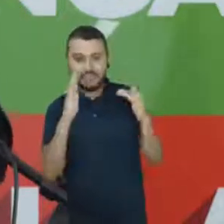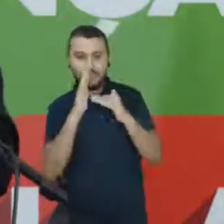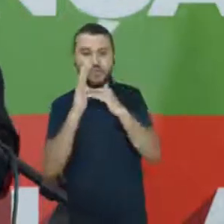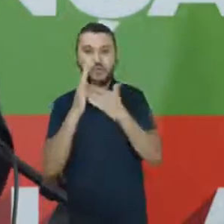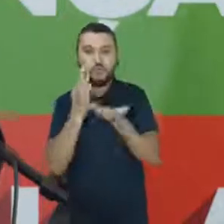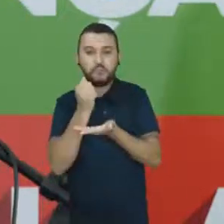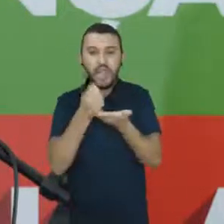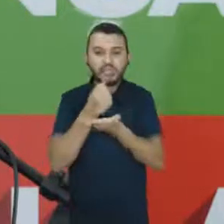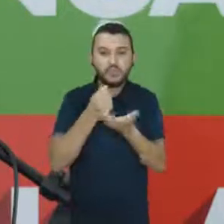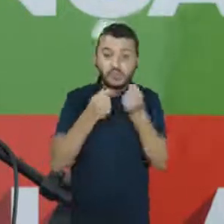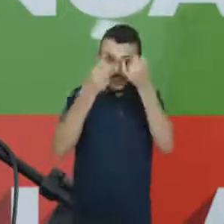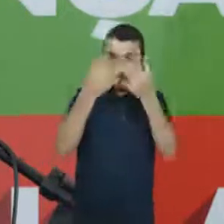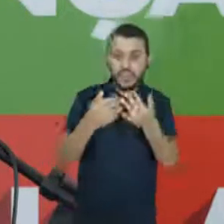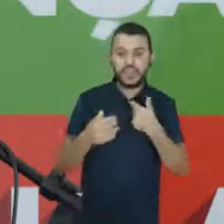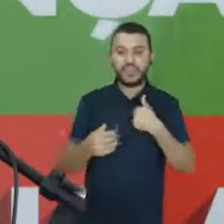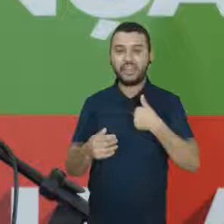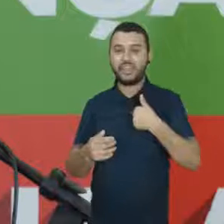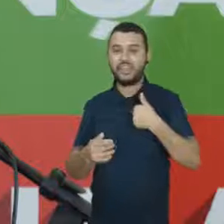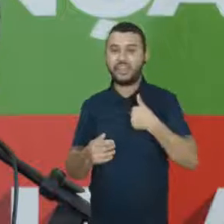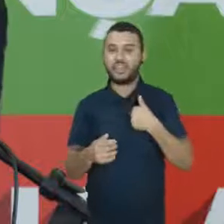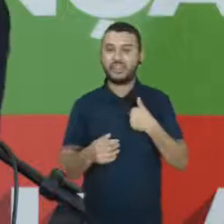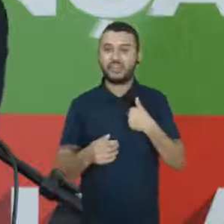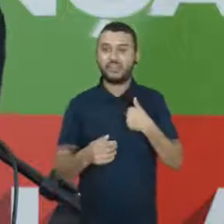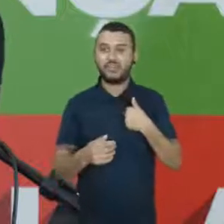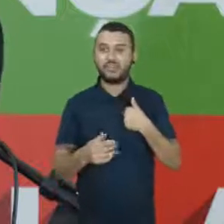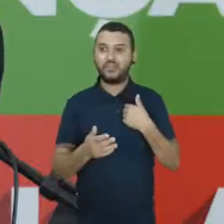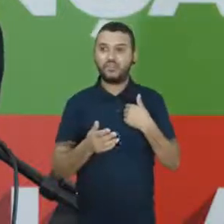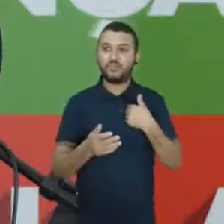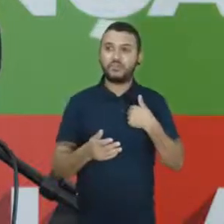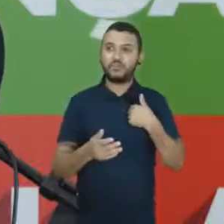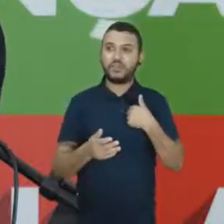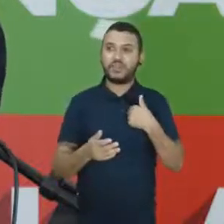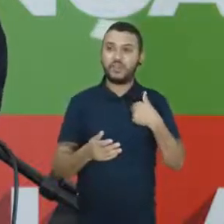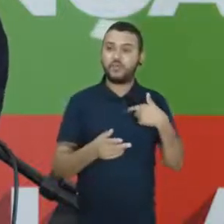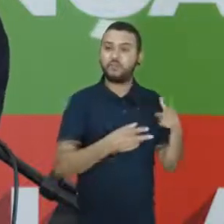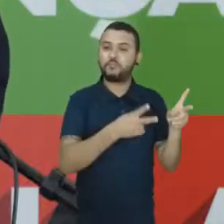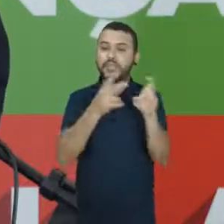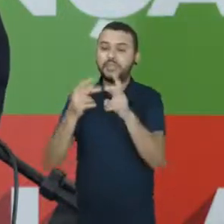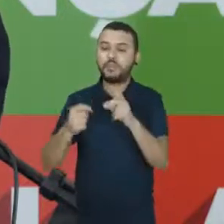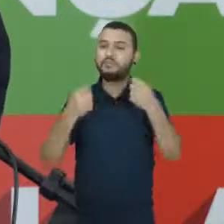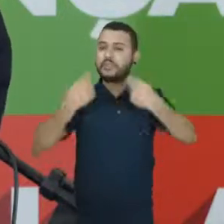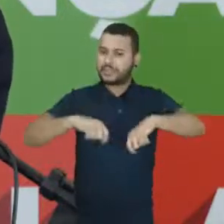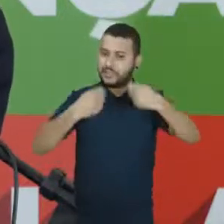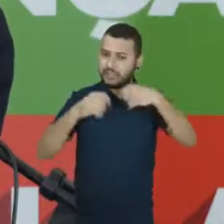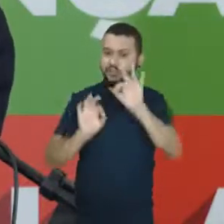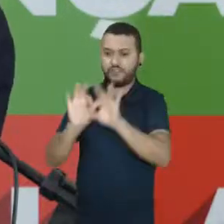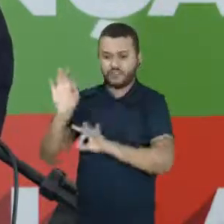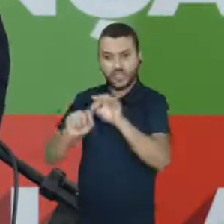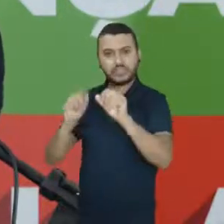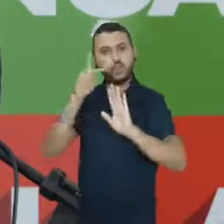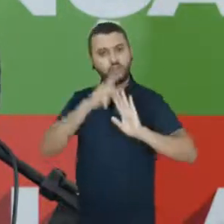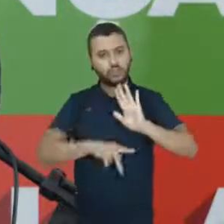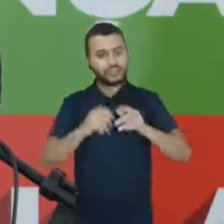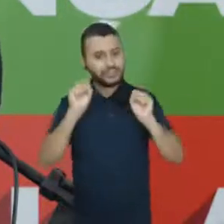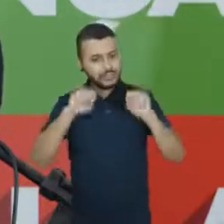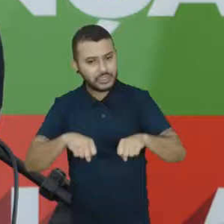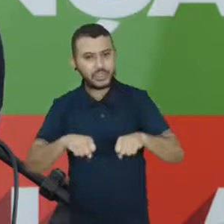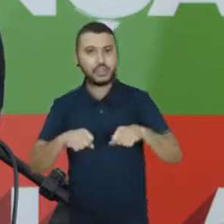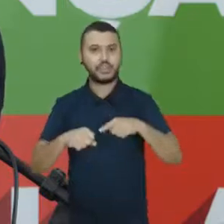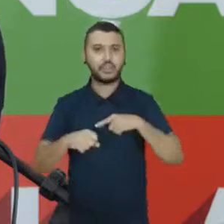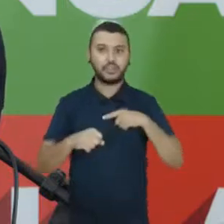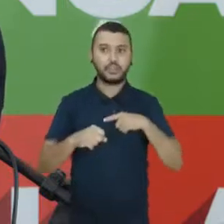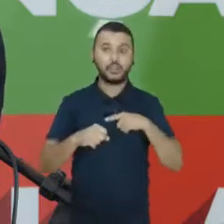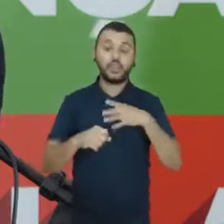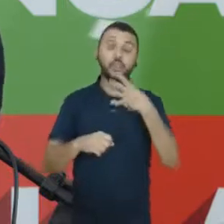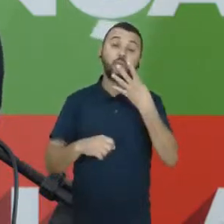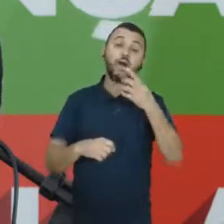inteira sendo contra o superávit primário. Quando eu cheguei na presidência, eu percebi que era preciso fazer e fizemos. Cheguei a fazer um superávit de